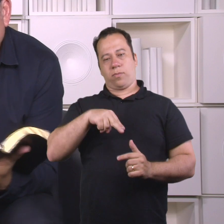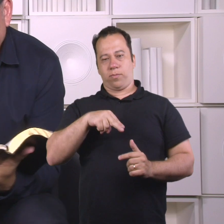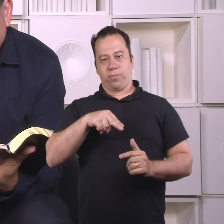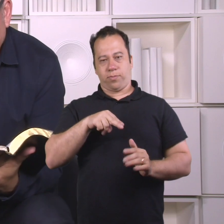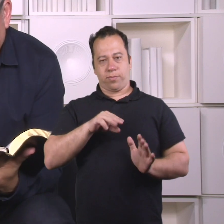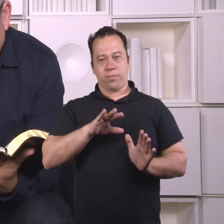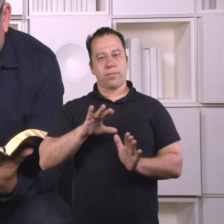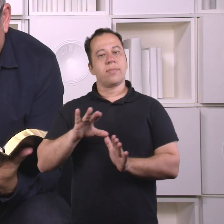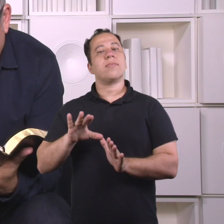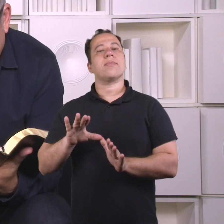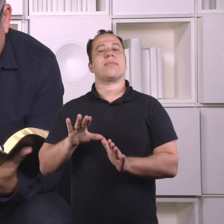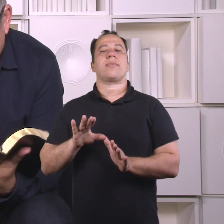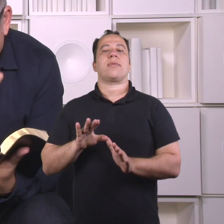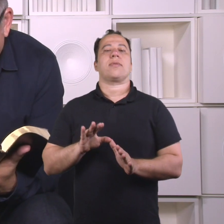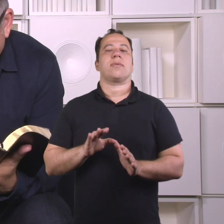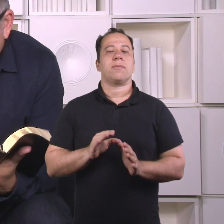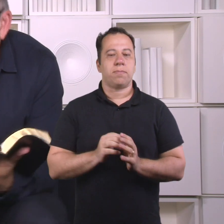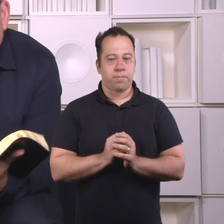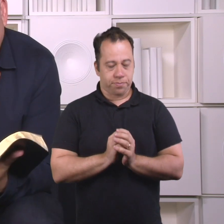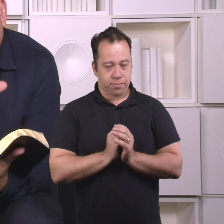são